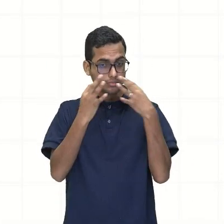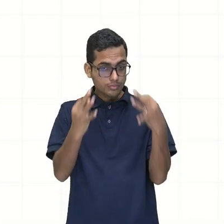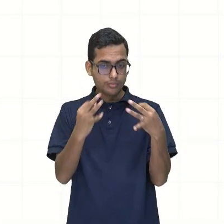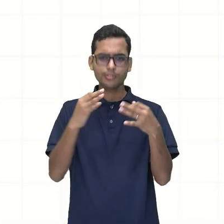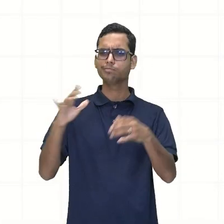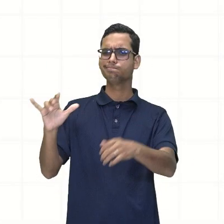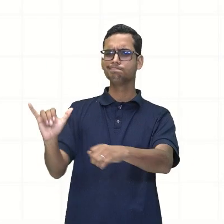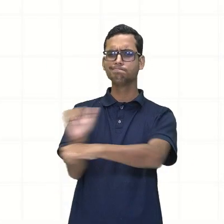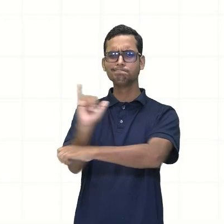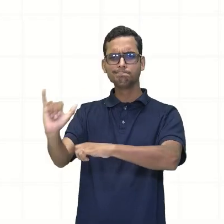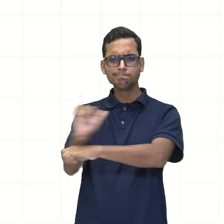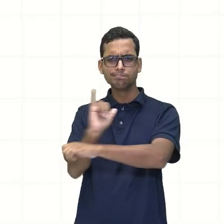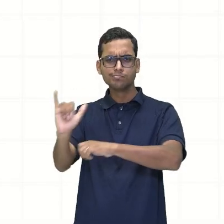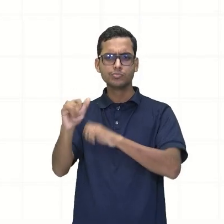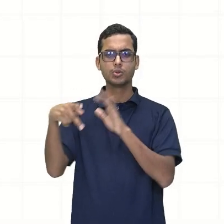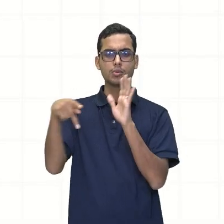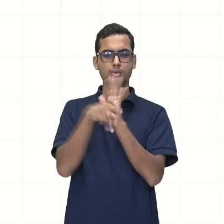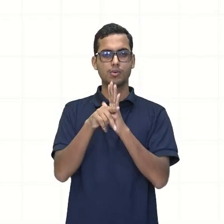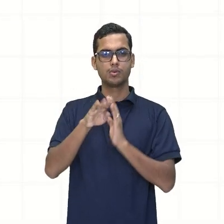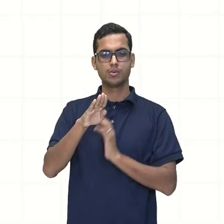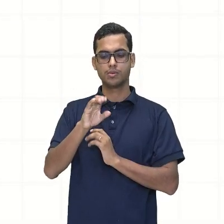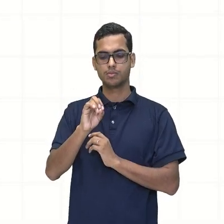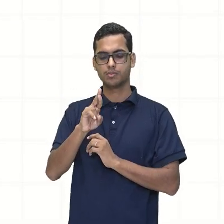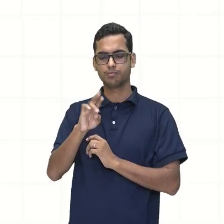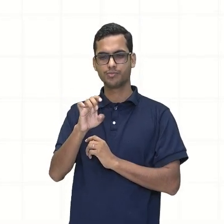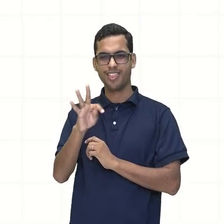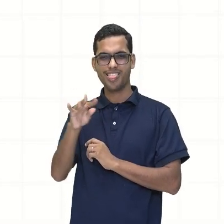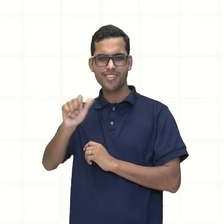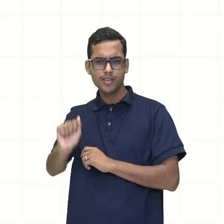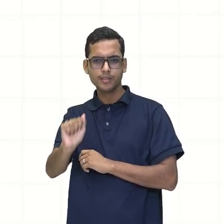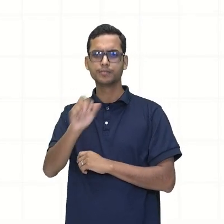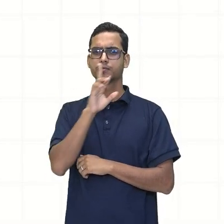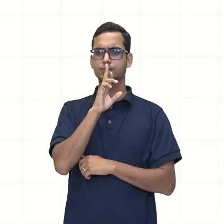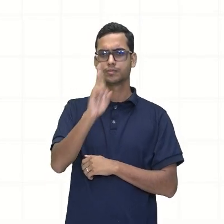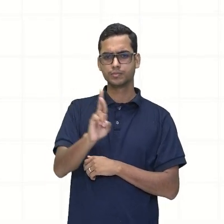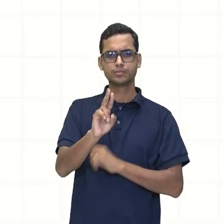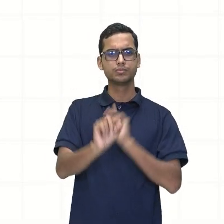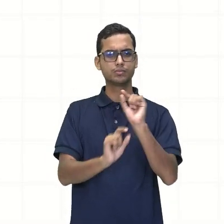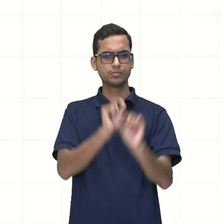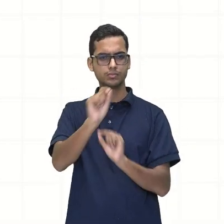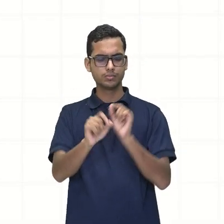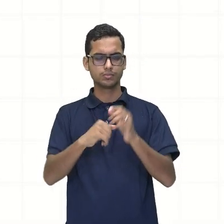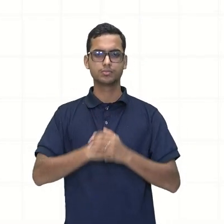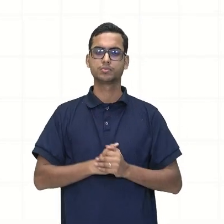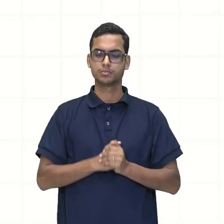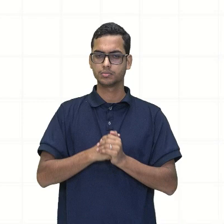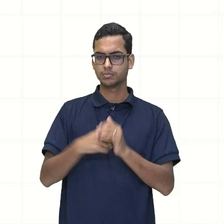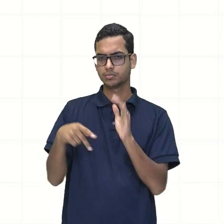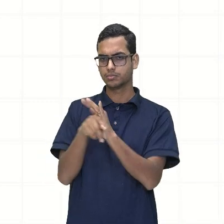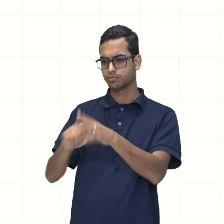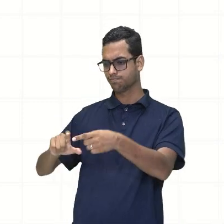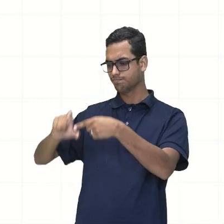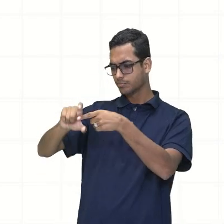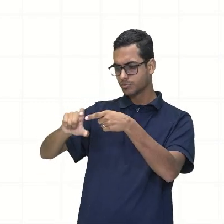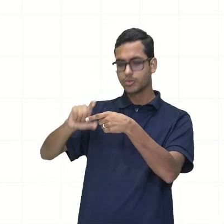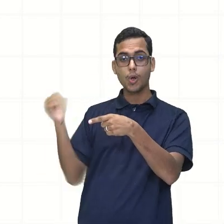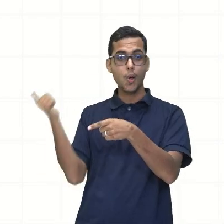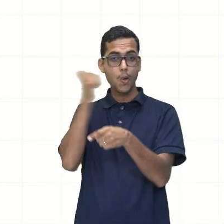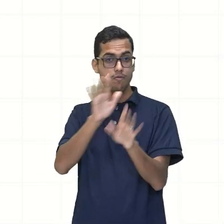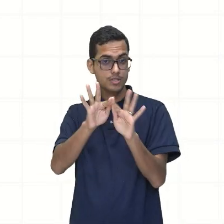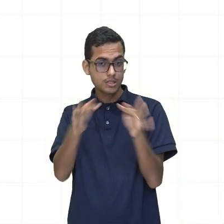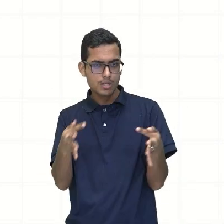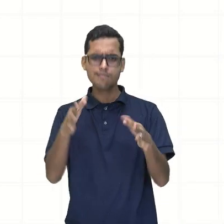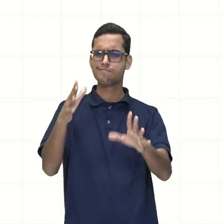da borboleta, quando a gente tiver o resultado, uma fração que a gente consiga simplificar, a gente